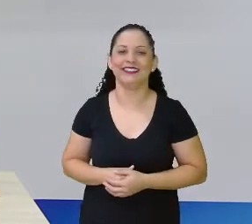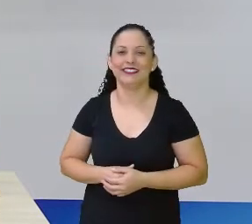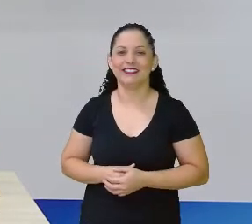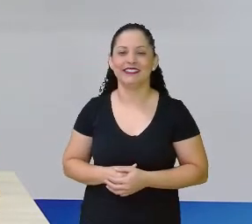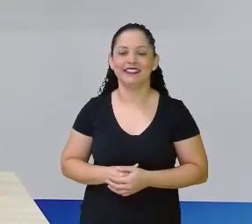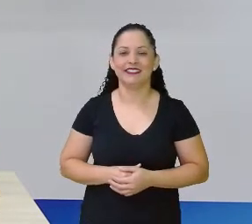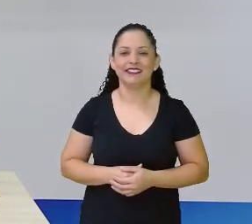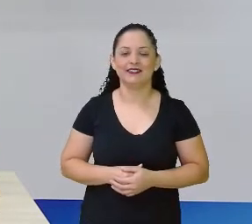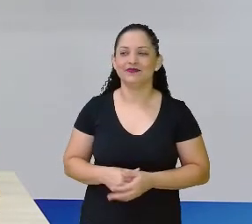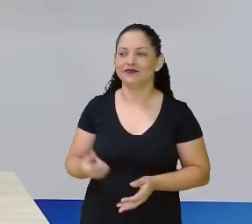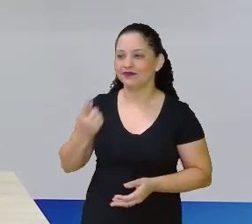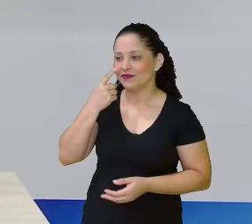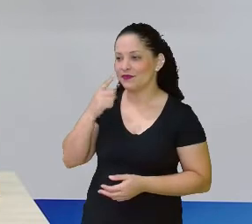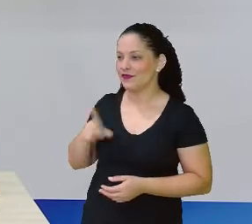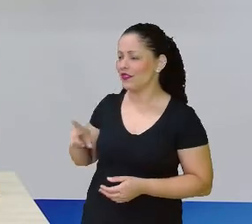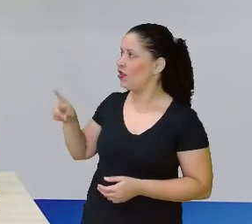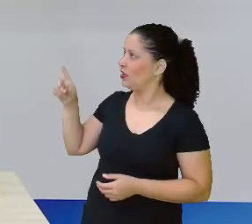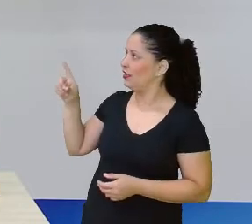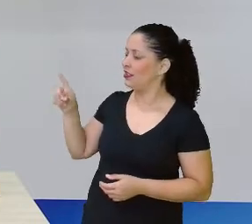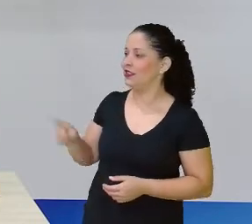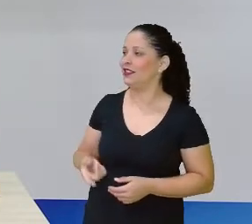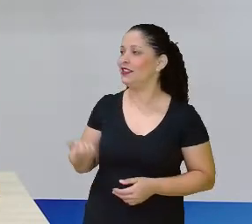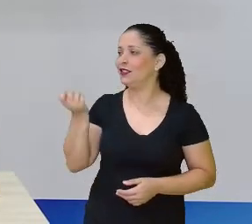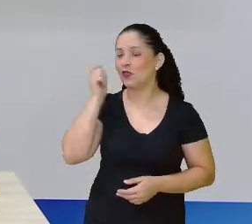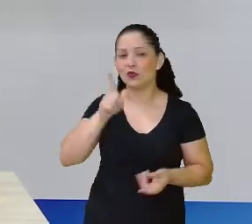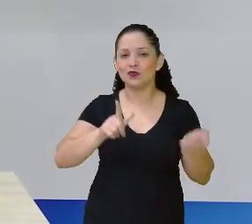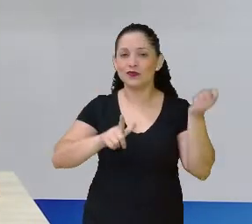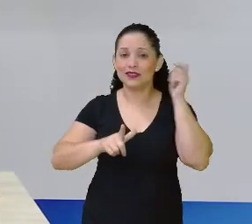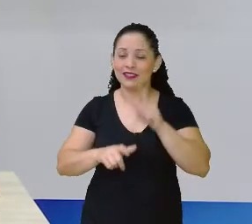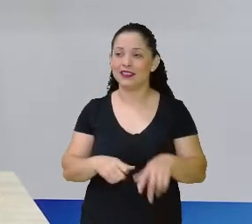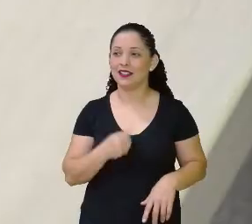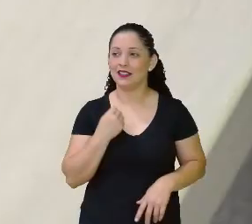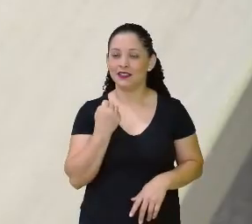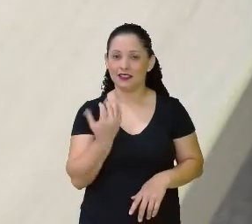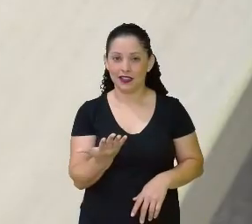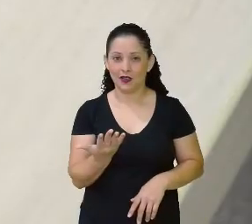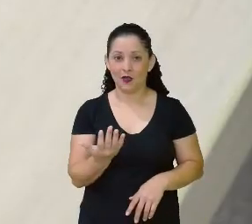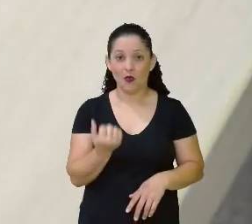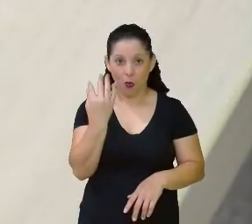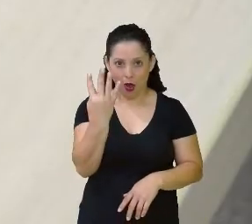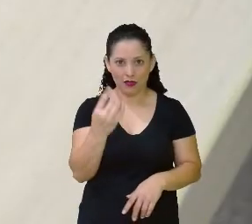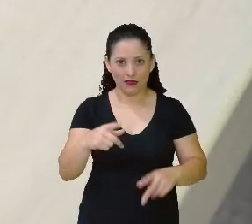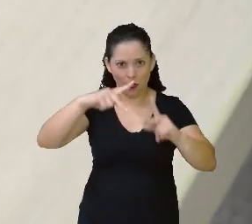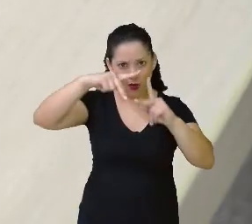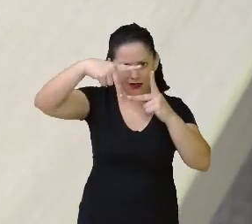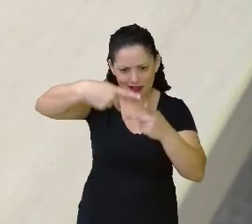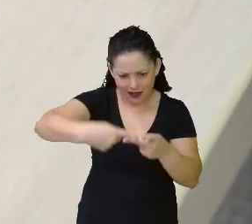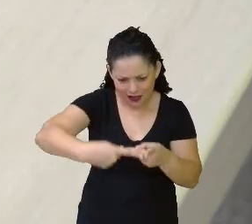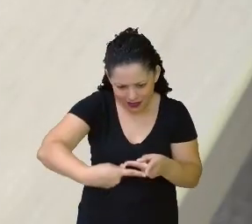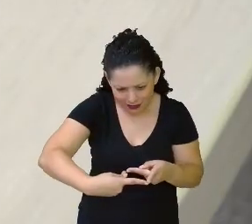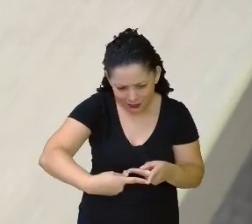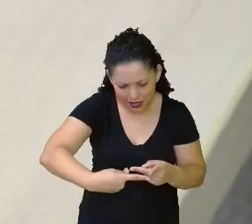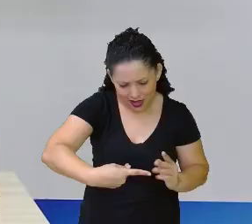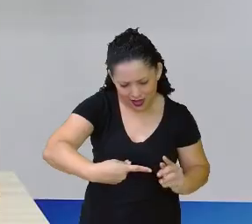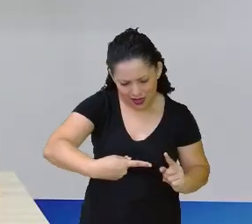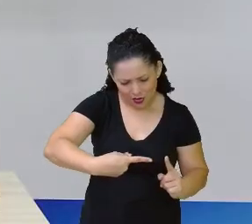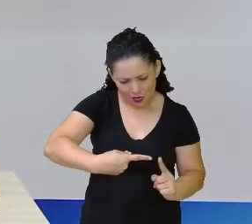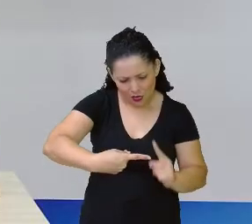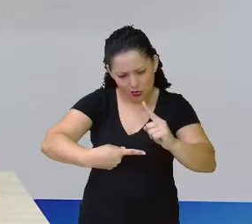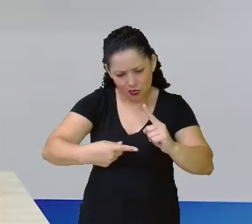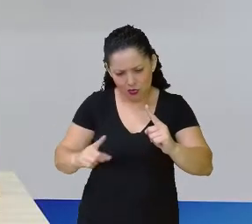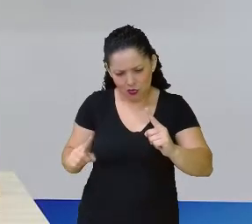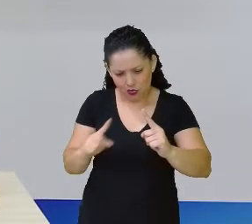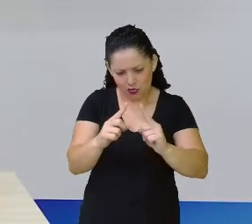Olha aqui, pirâmide de base quadrada. É só isso, professora? Se